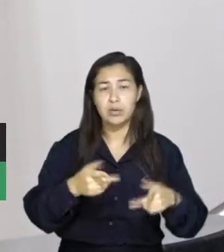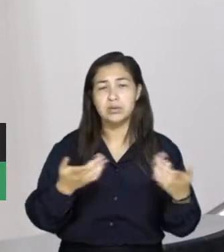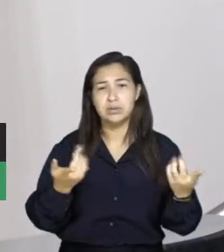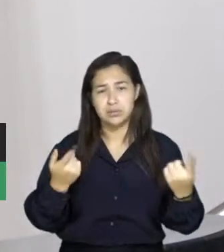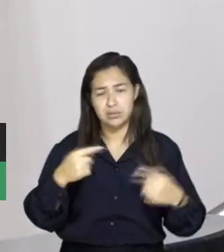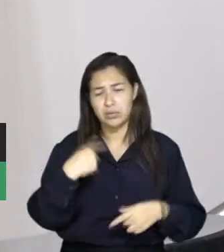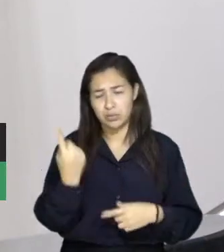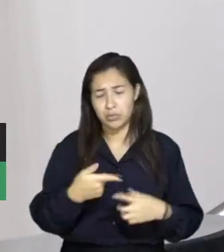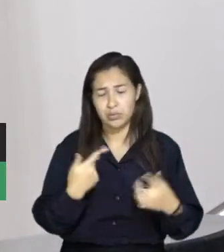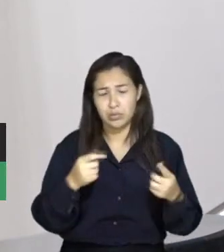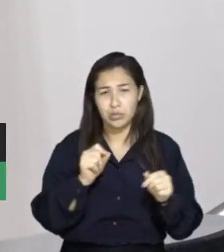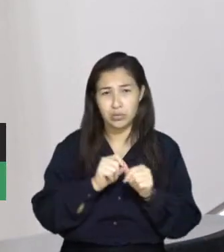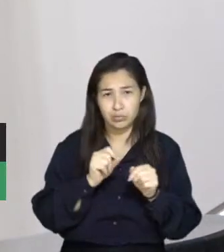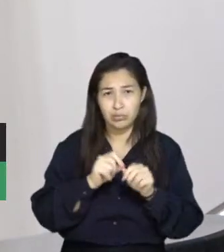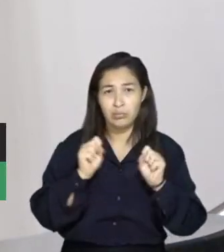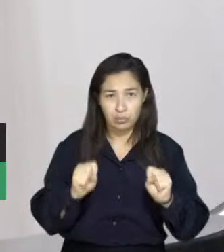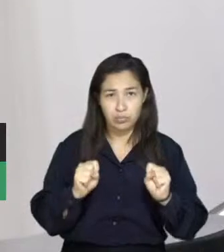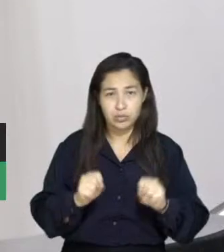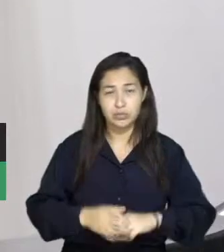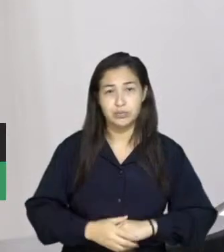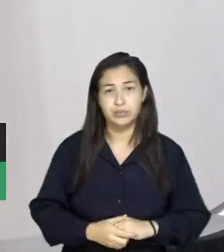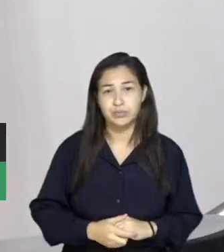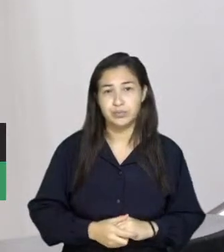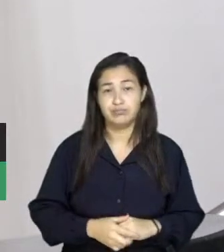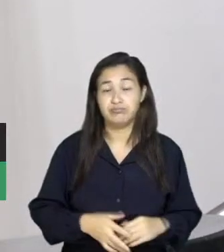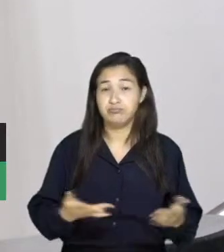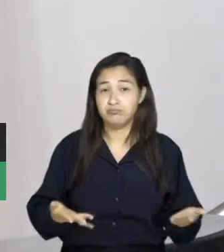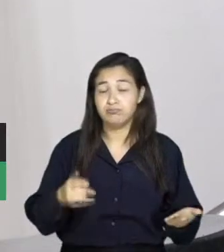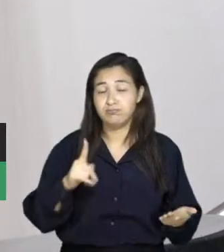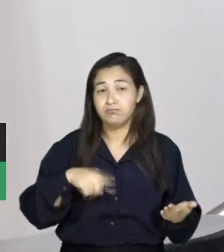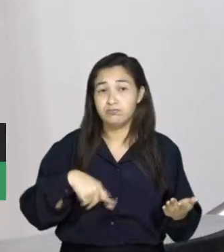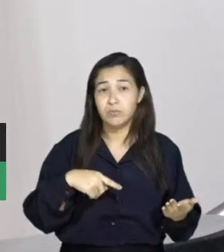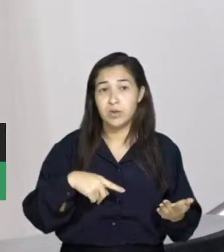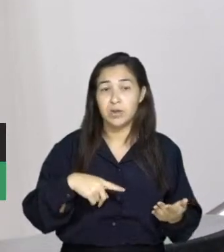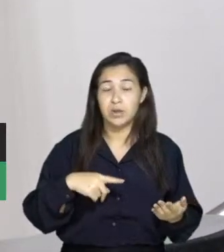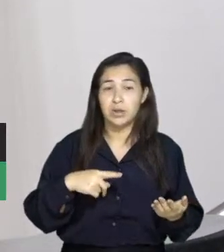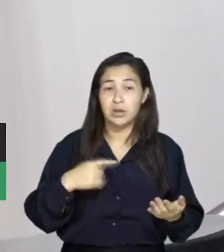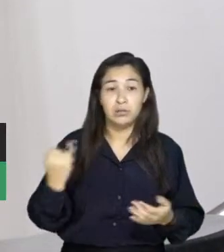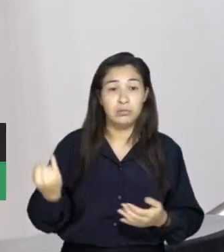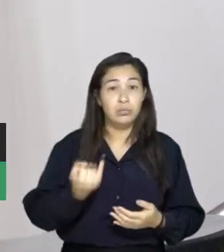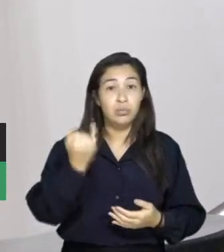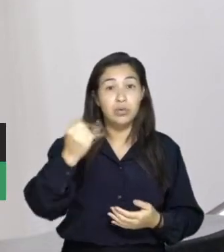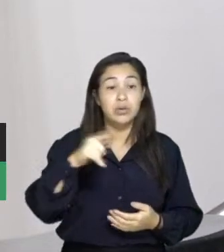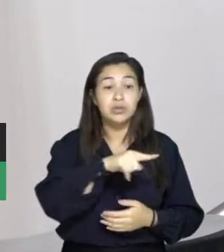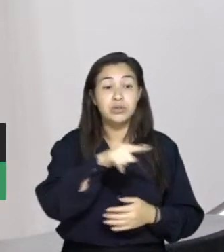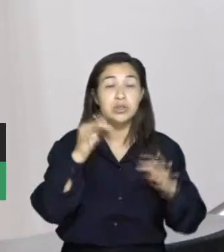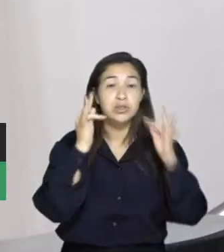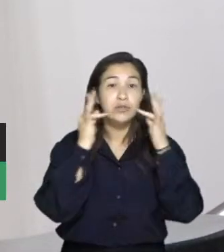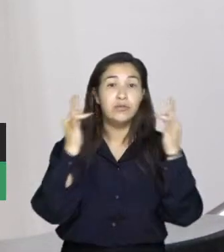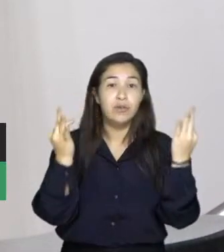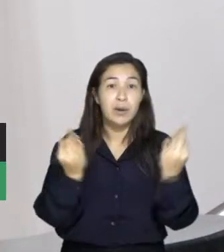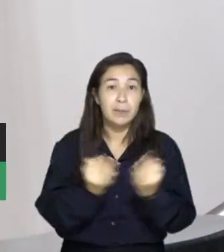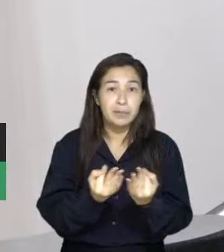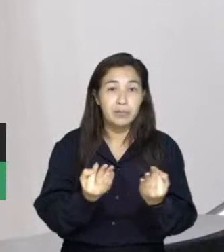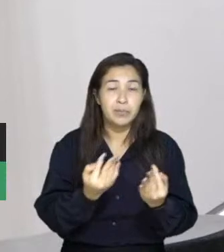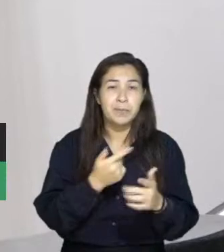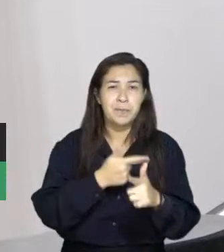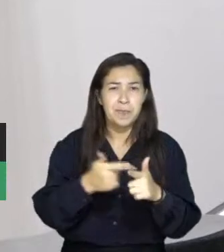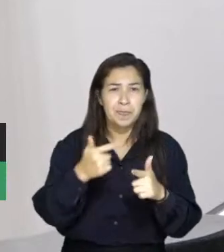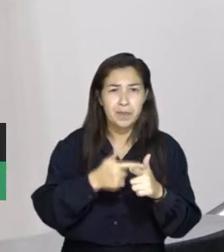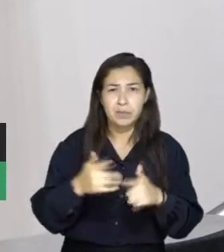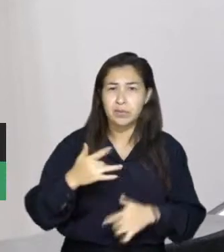podemos entregar. Isso é um fator determinante para que as famílias atingidas por barragens